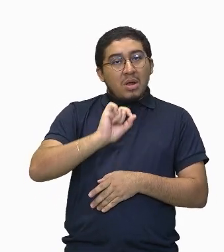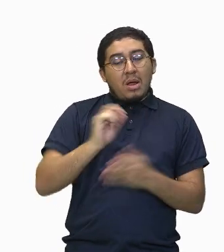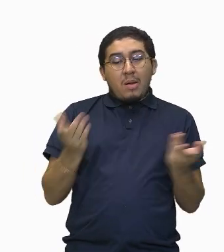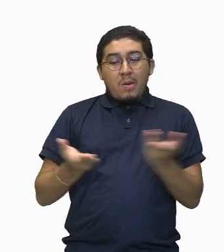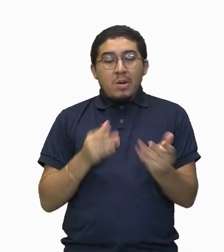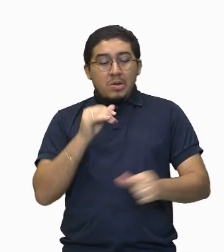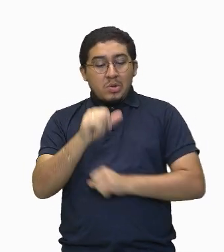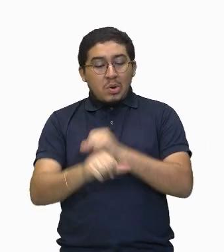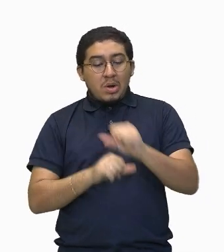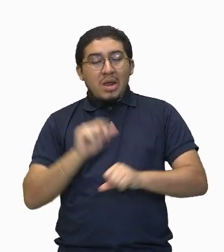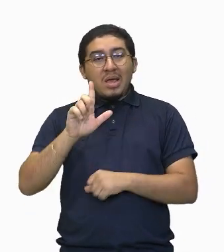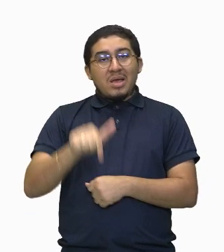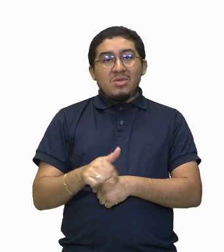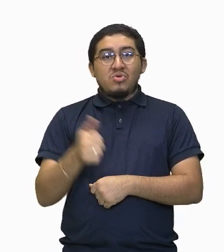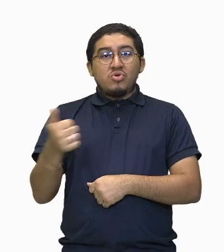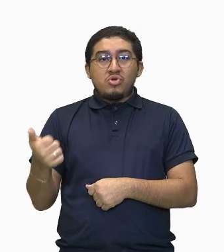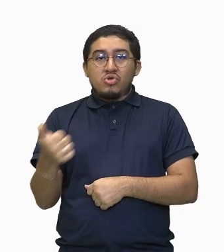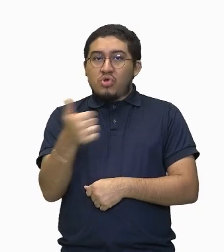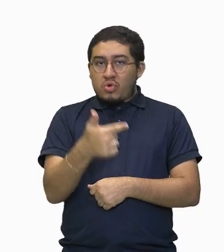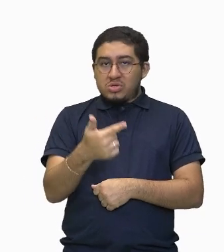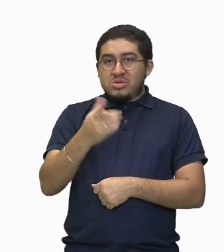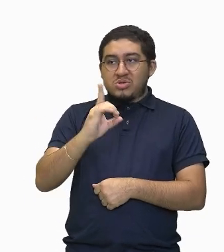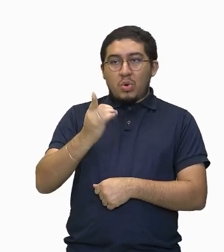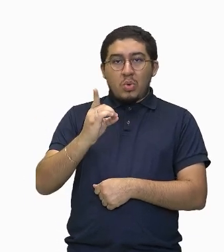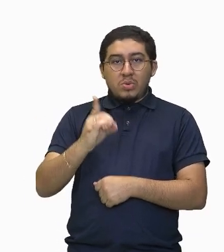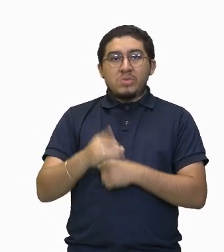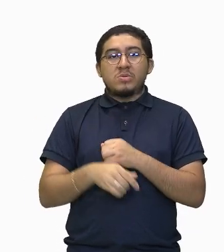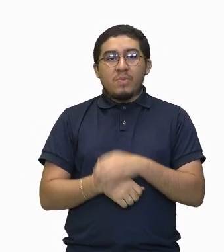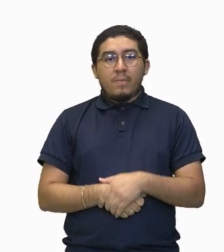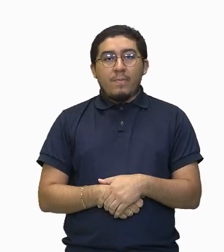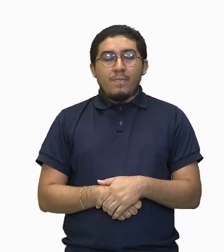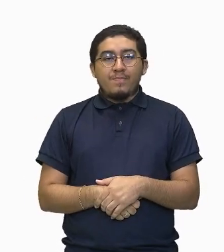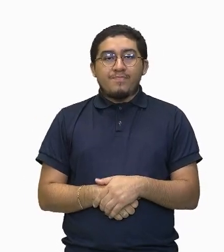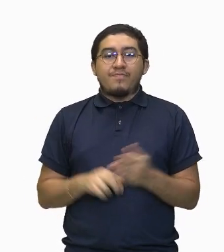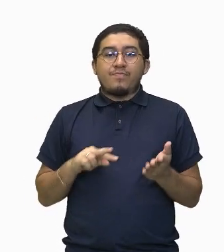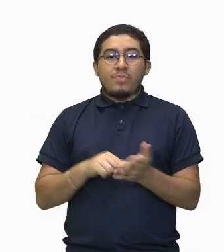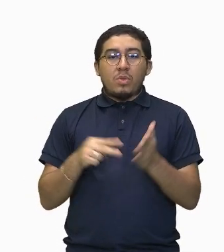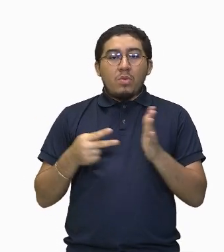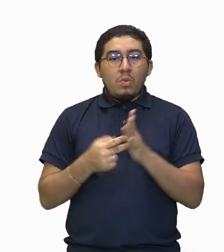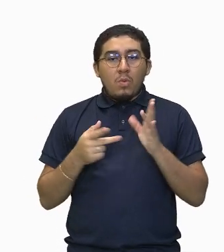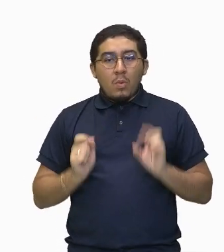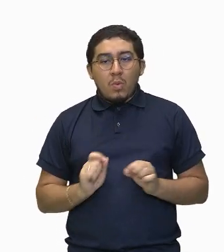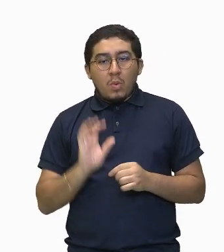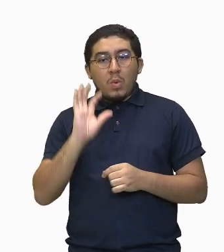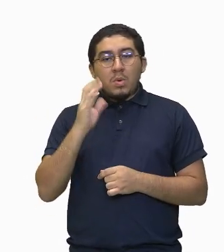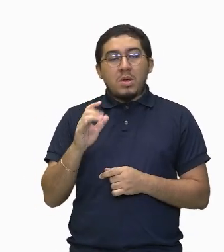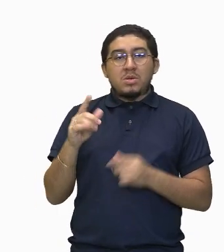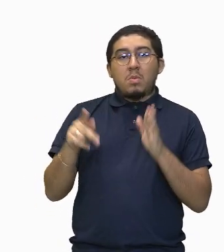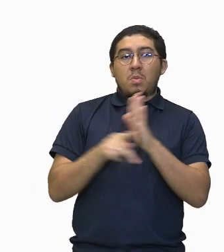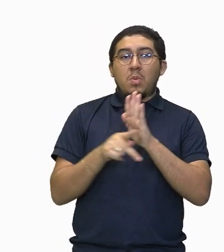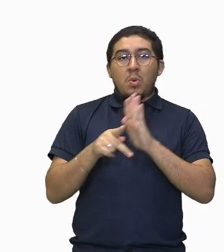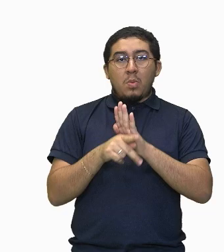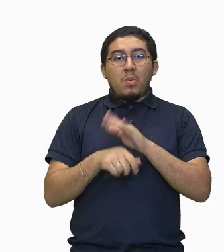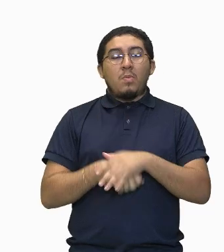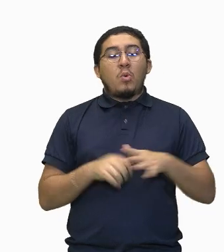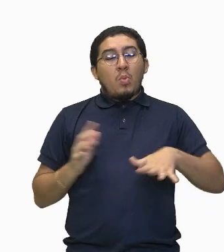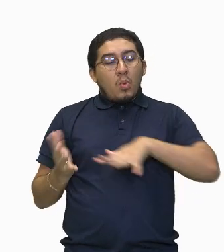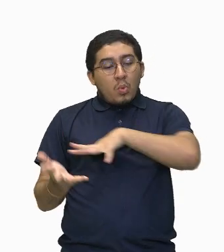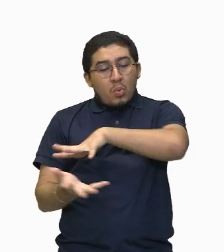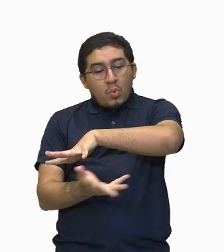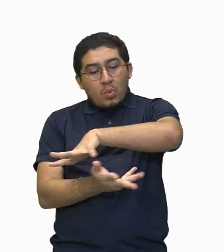custar cerca de $12. Isso vai fazer com que ocorra uma recessão mundial,